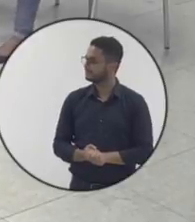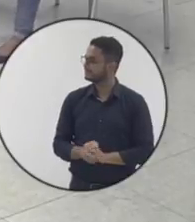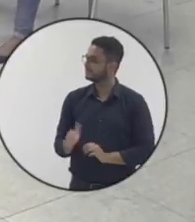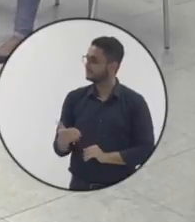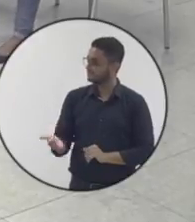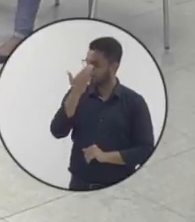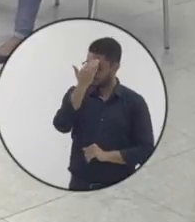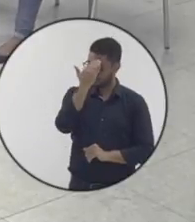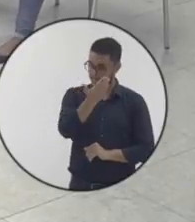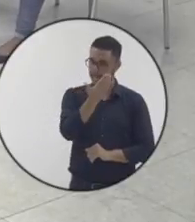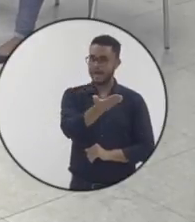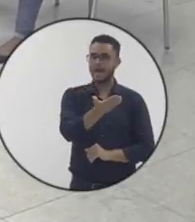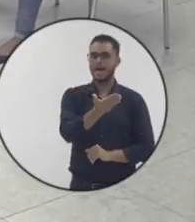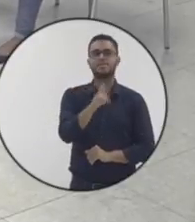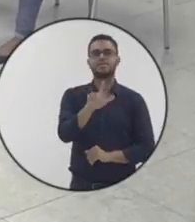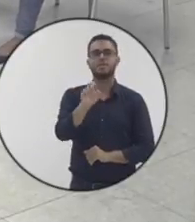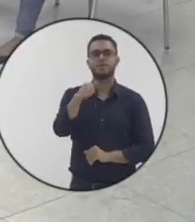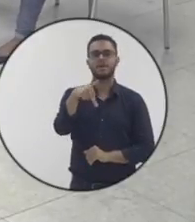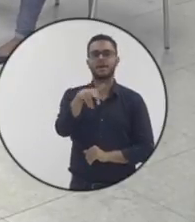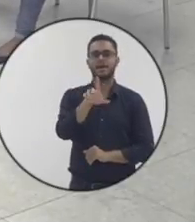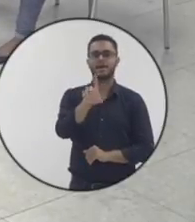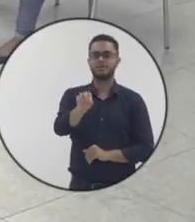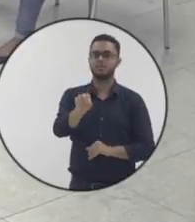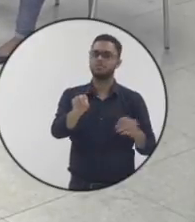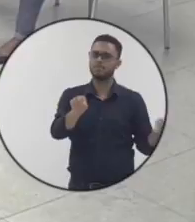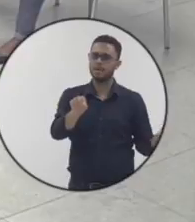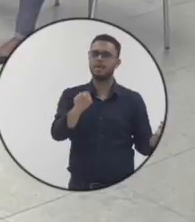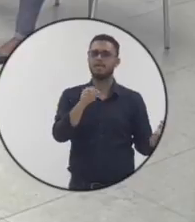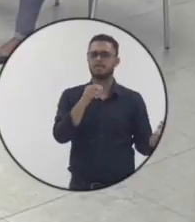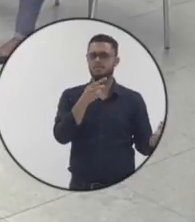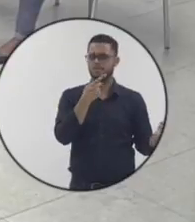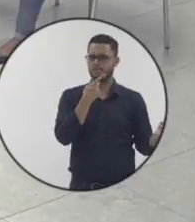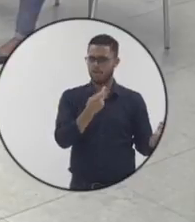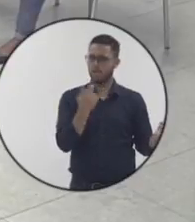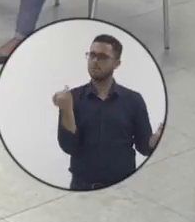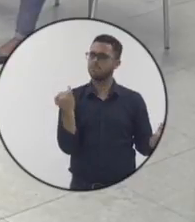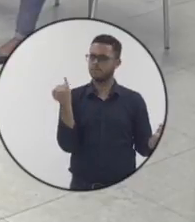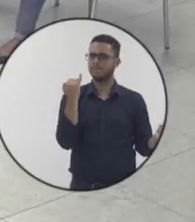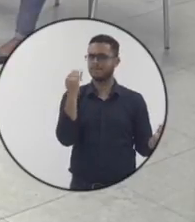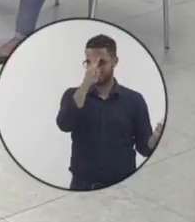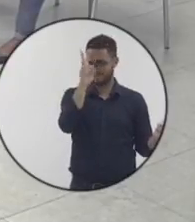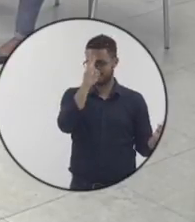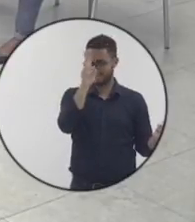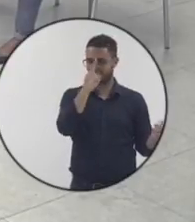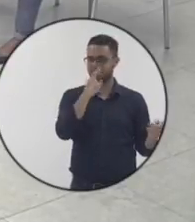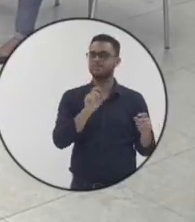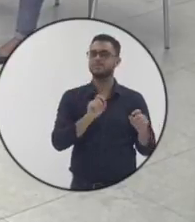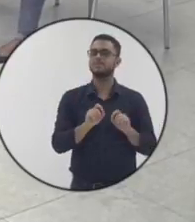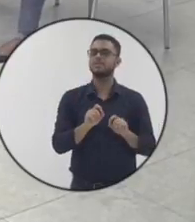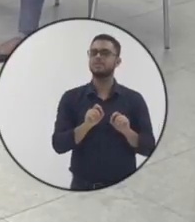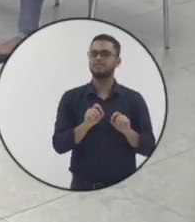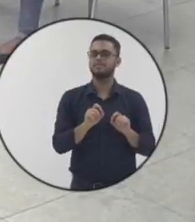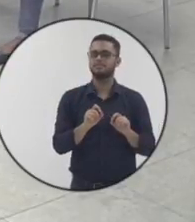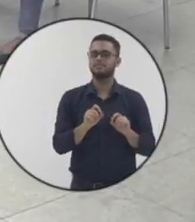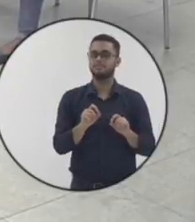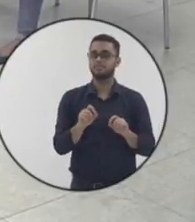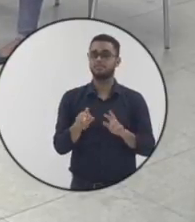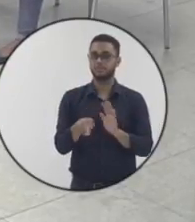Obrigado, Leonardo. Leonardo fez uma importante lembrança em relação ao